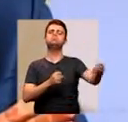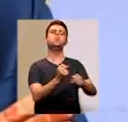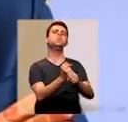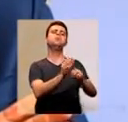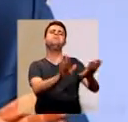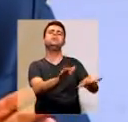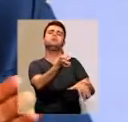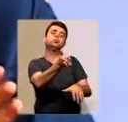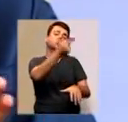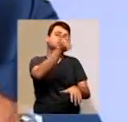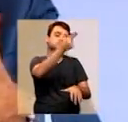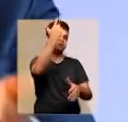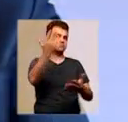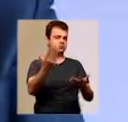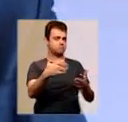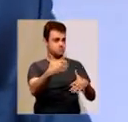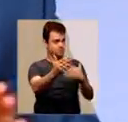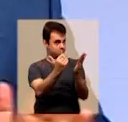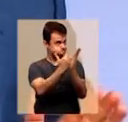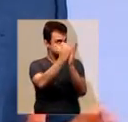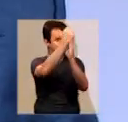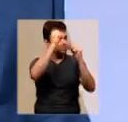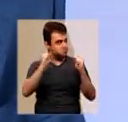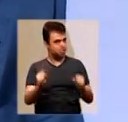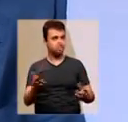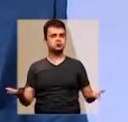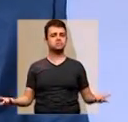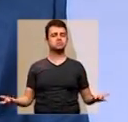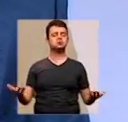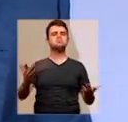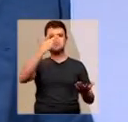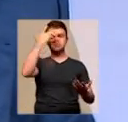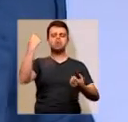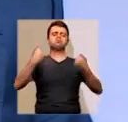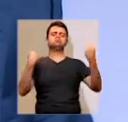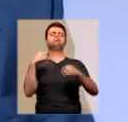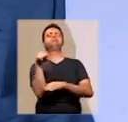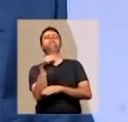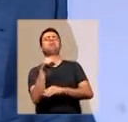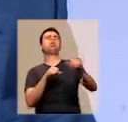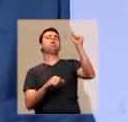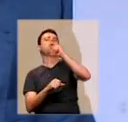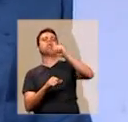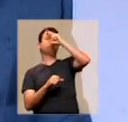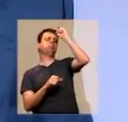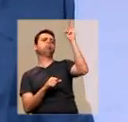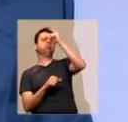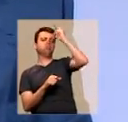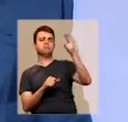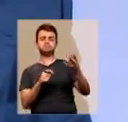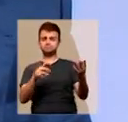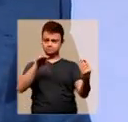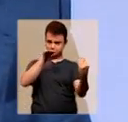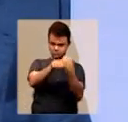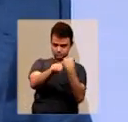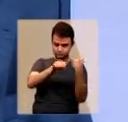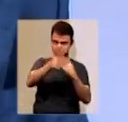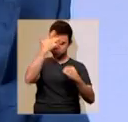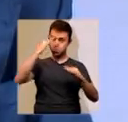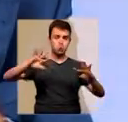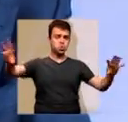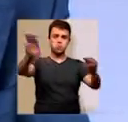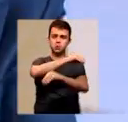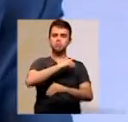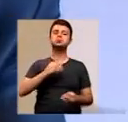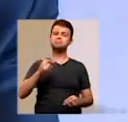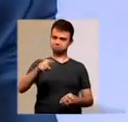a pessoa dirige sob efeito de álcool na rodovia, ela coloca em perigo todos aqueles que estão naquela rodovia. É um